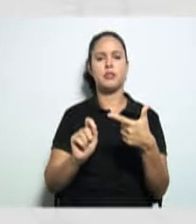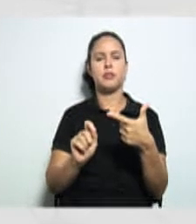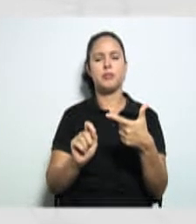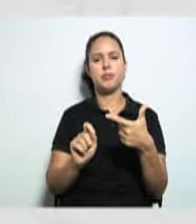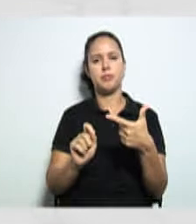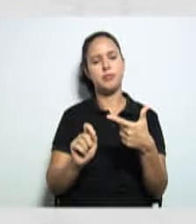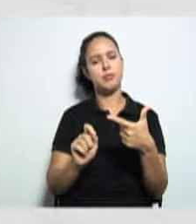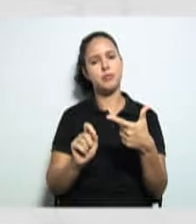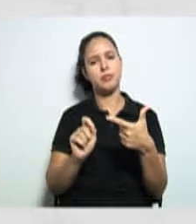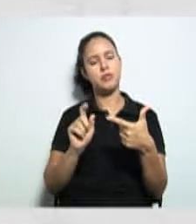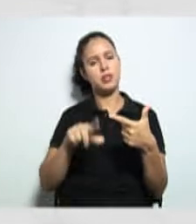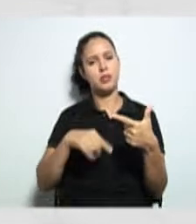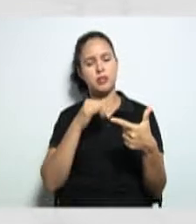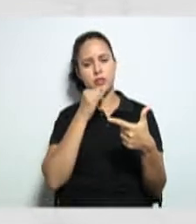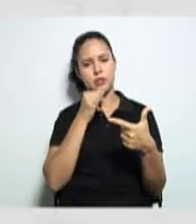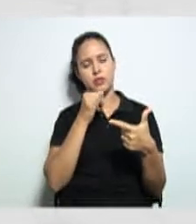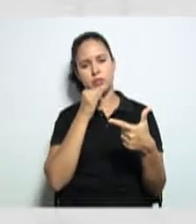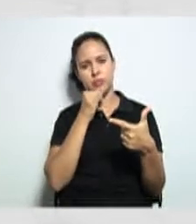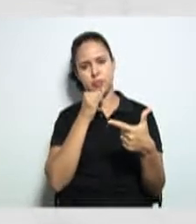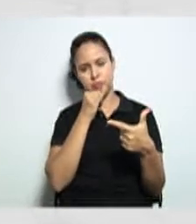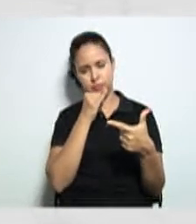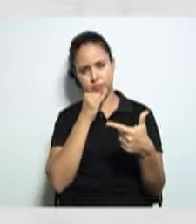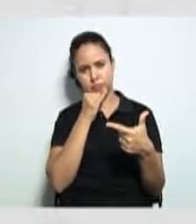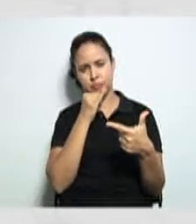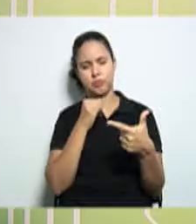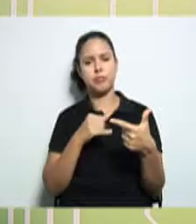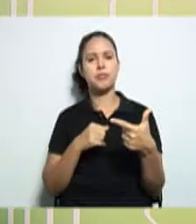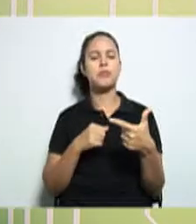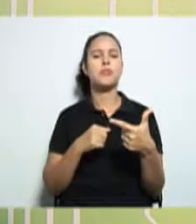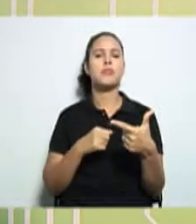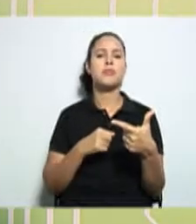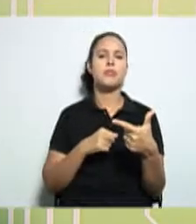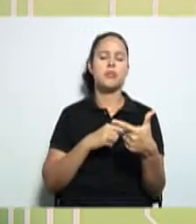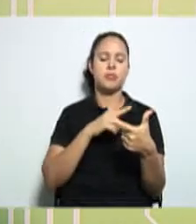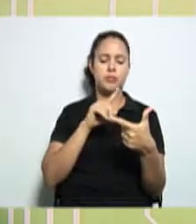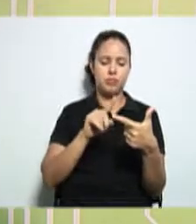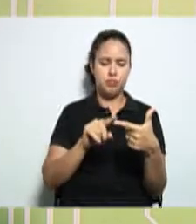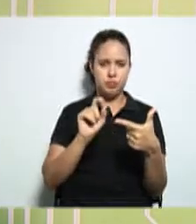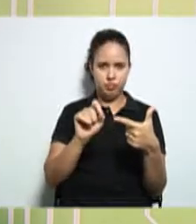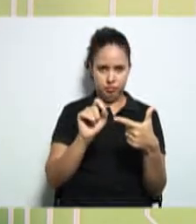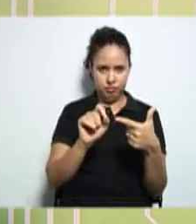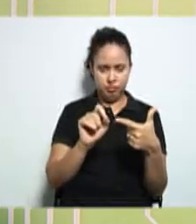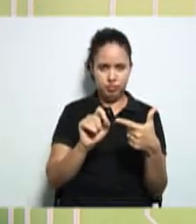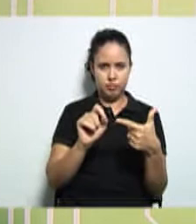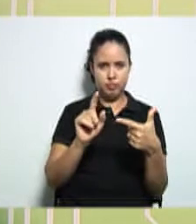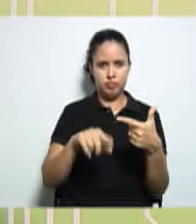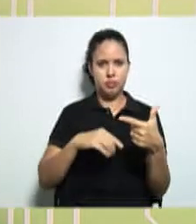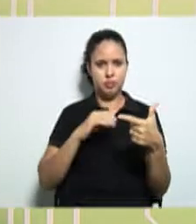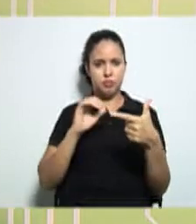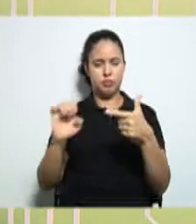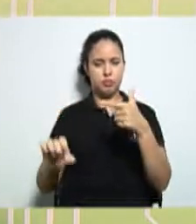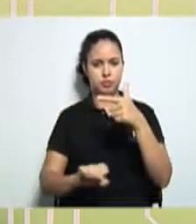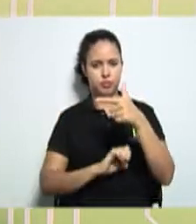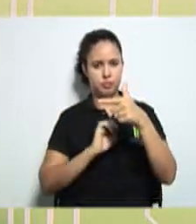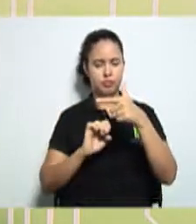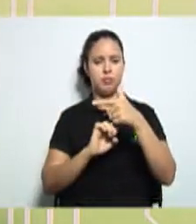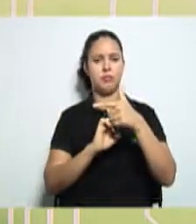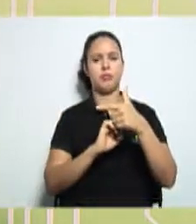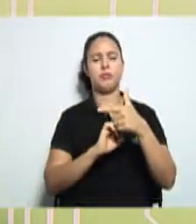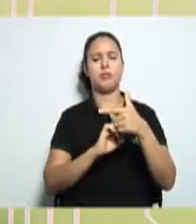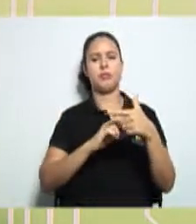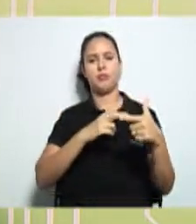um exemplo aqui que a gente traz, né? O primeiro setor é o setor do governo, o segundo setor são as empresas da